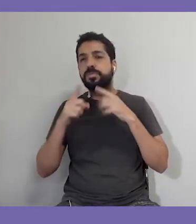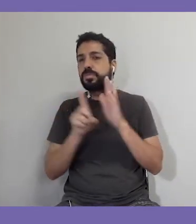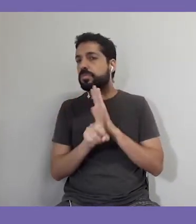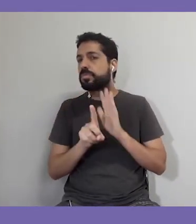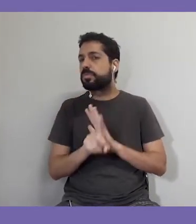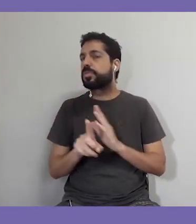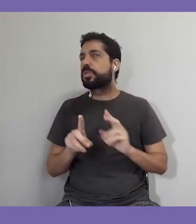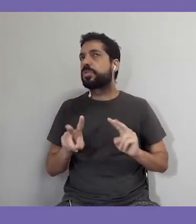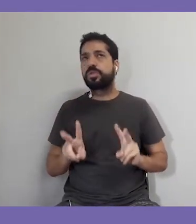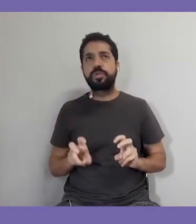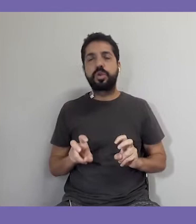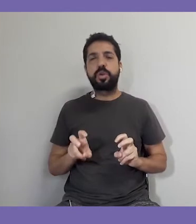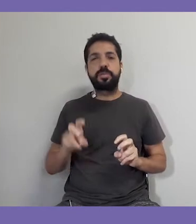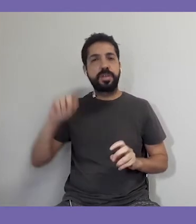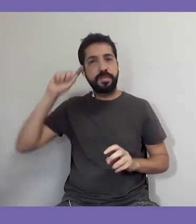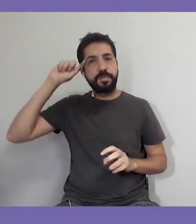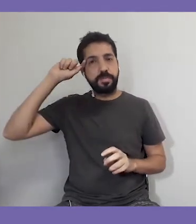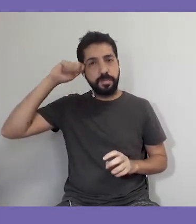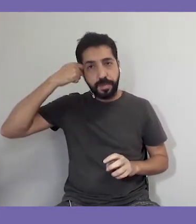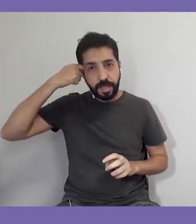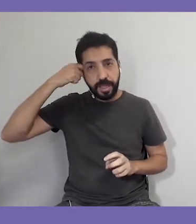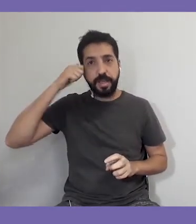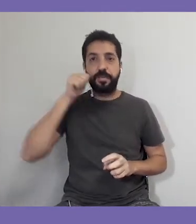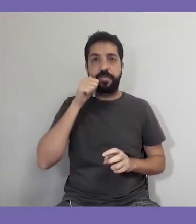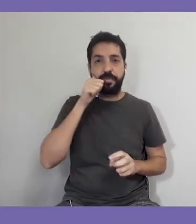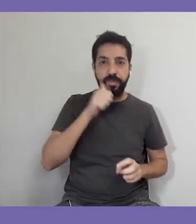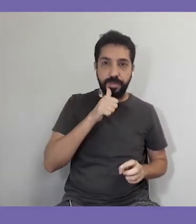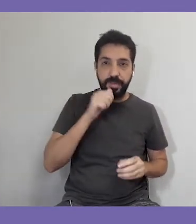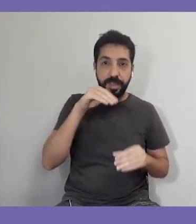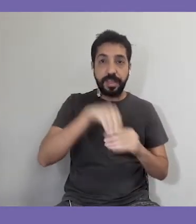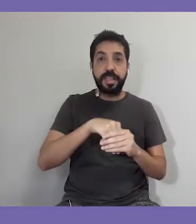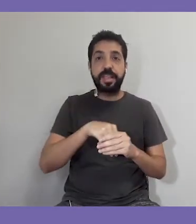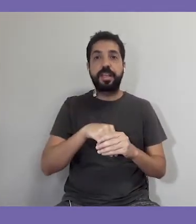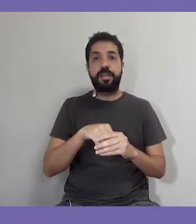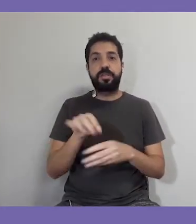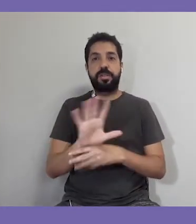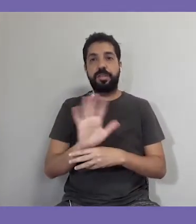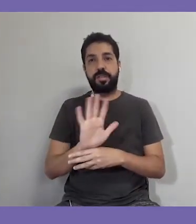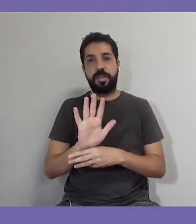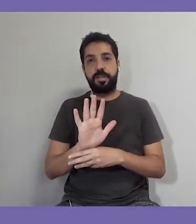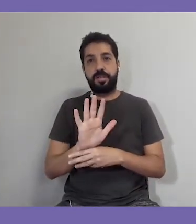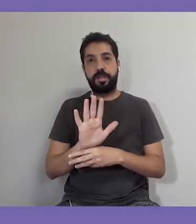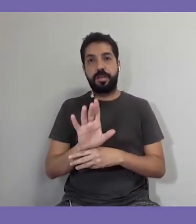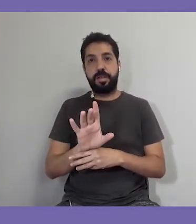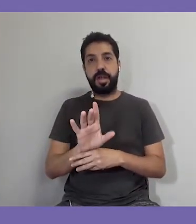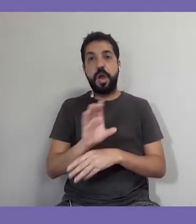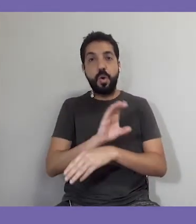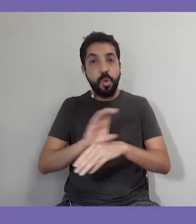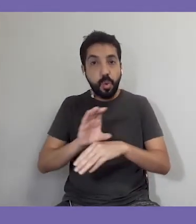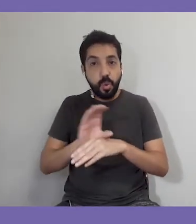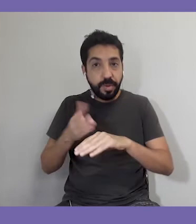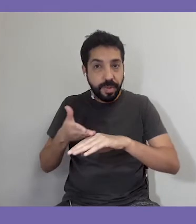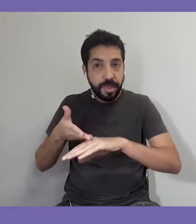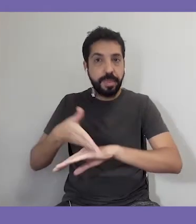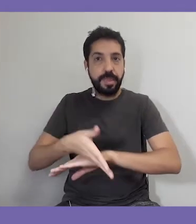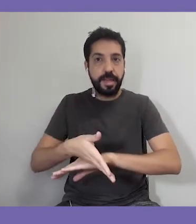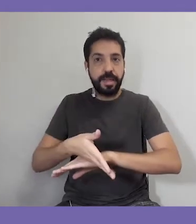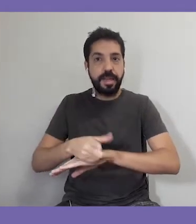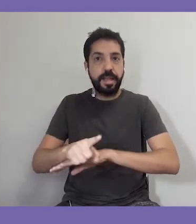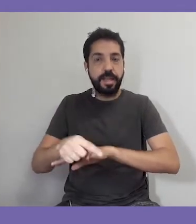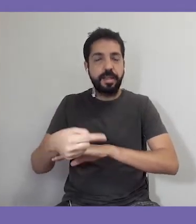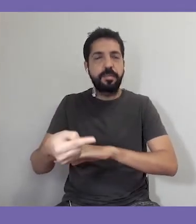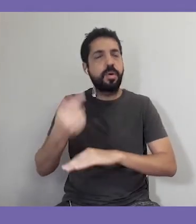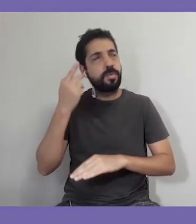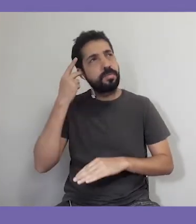do protagonismo feminino e negro no cinema. E depois que eu entrei no curso, eu